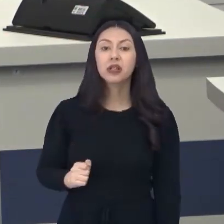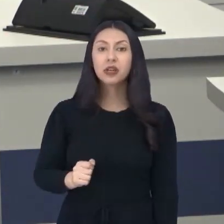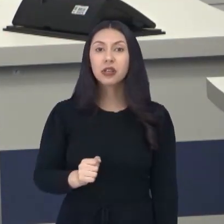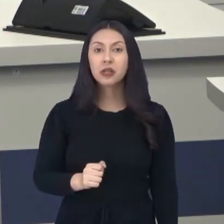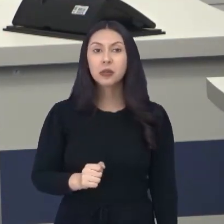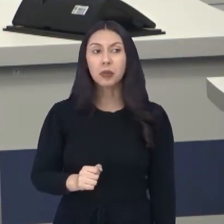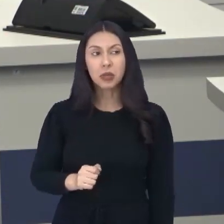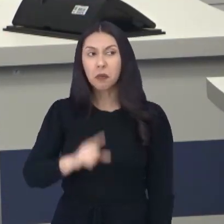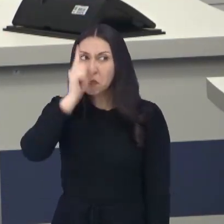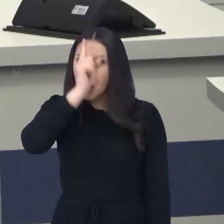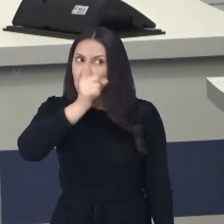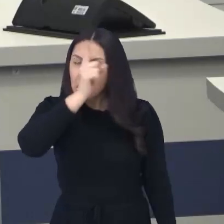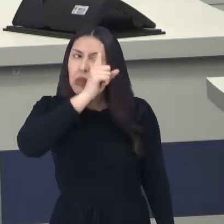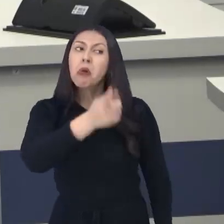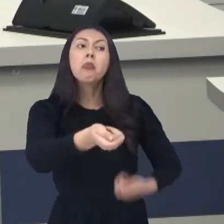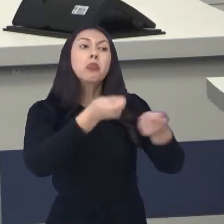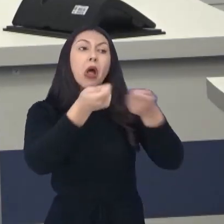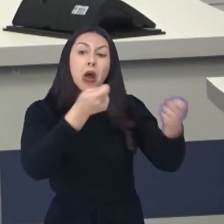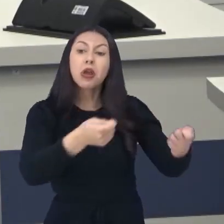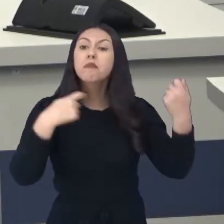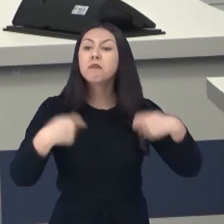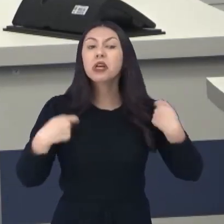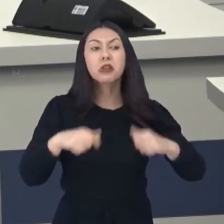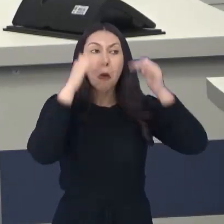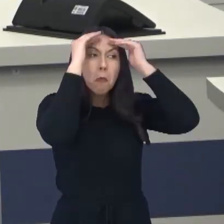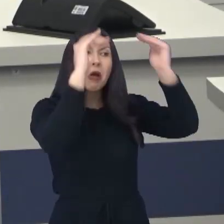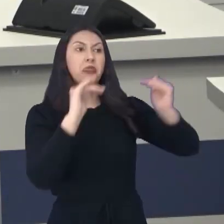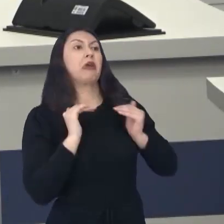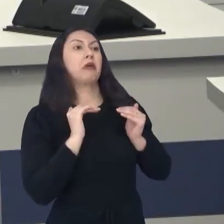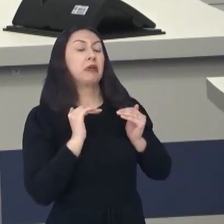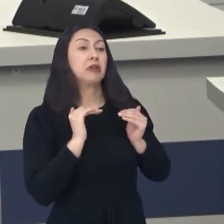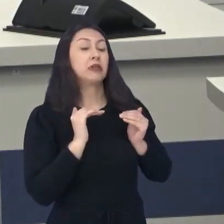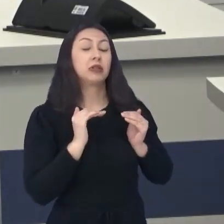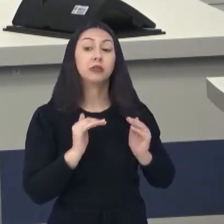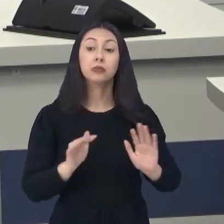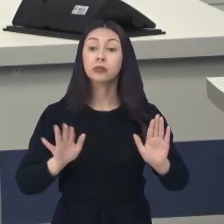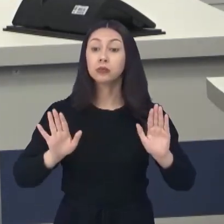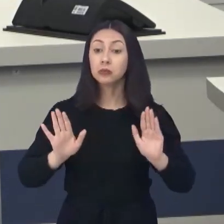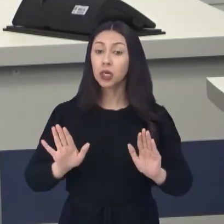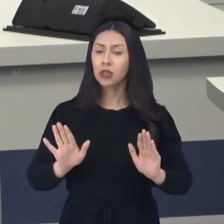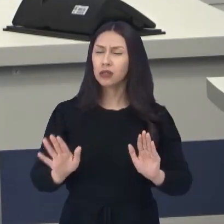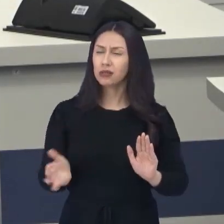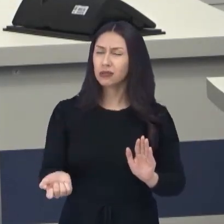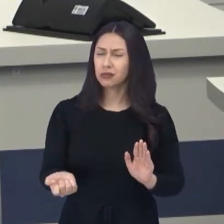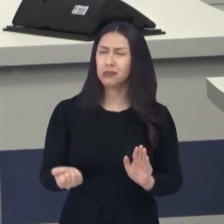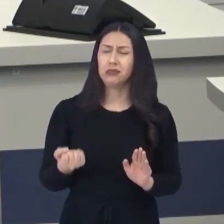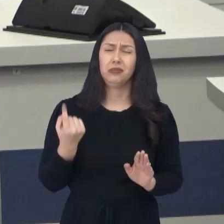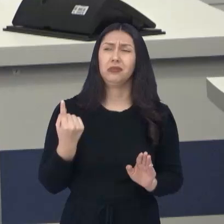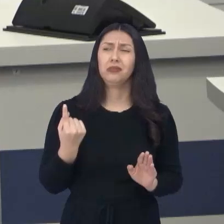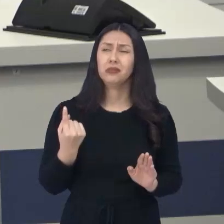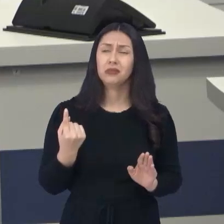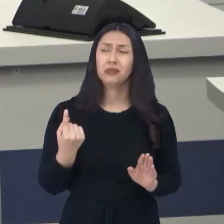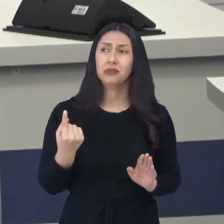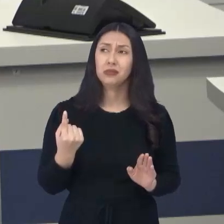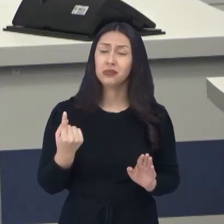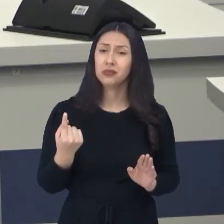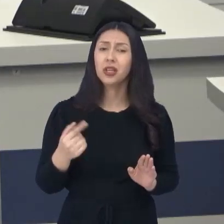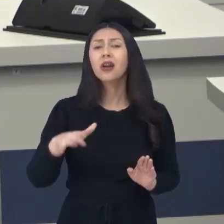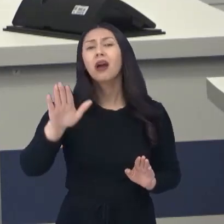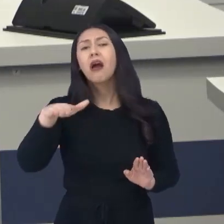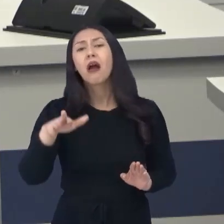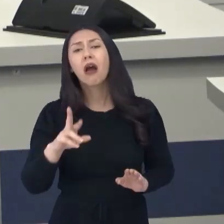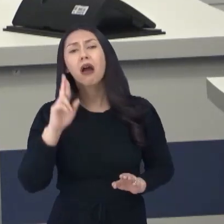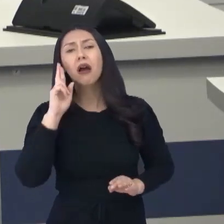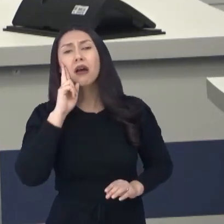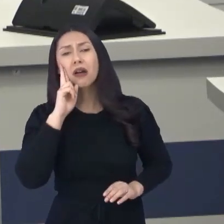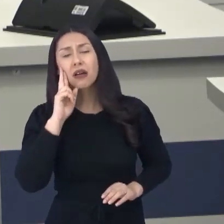na mão, e tem que votar conforme a vontade dele. Agora, o que me estranha, vereador Renato